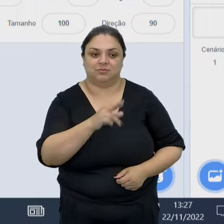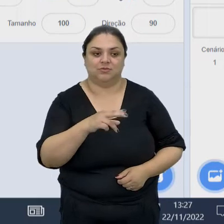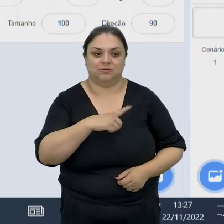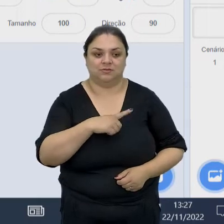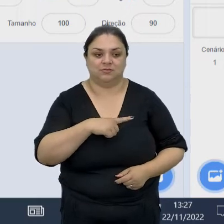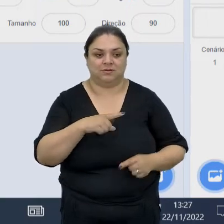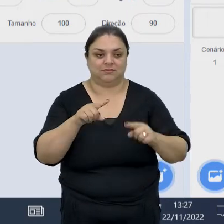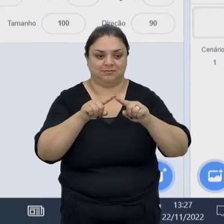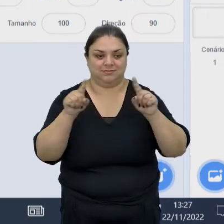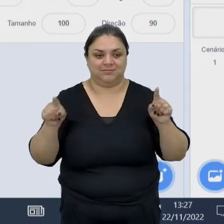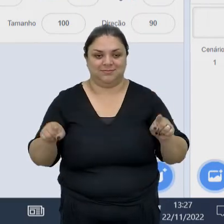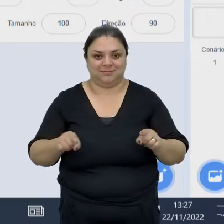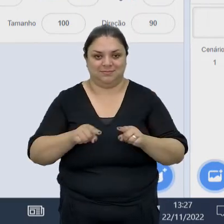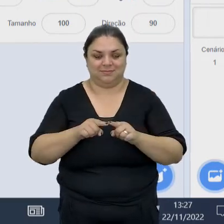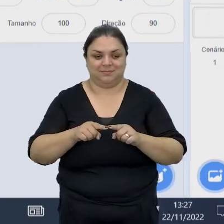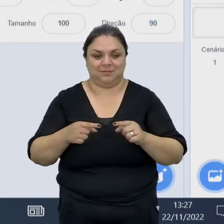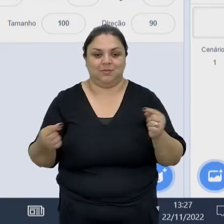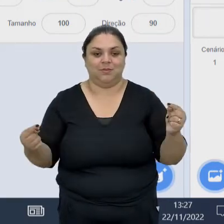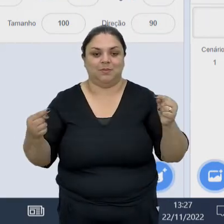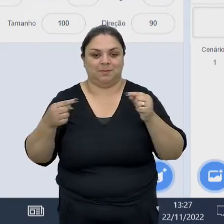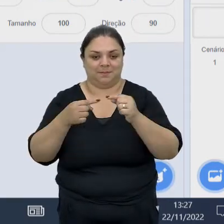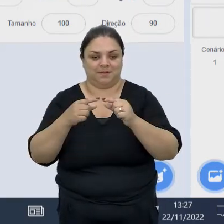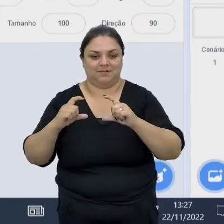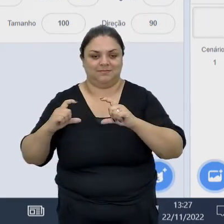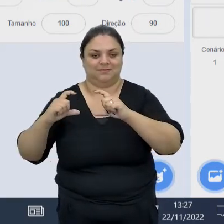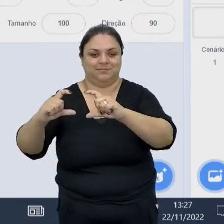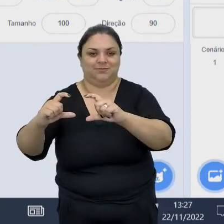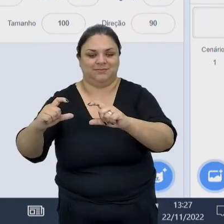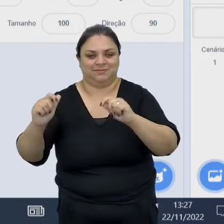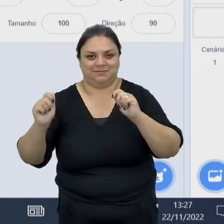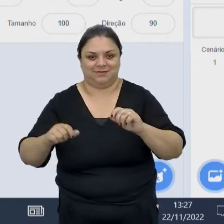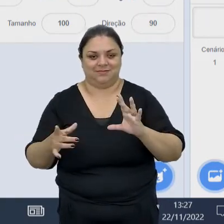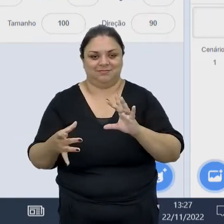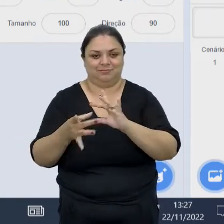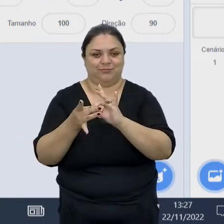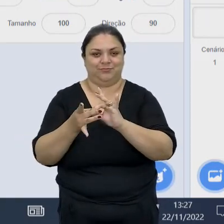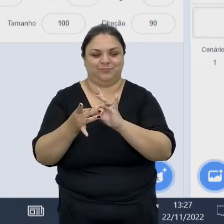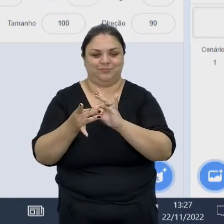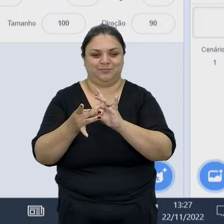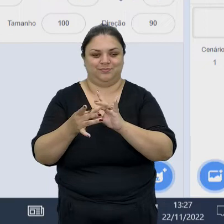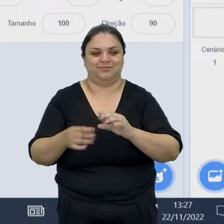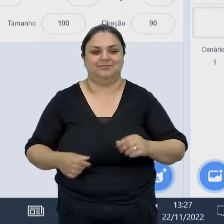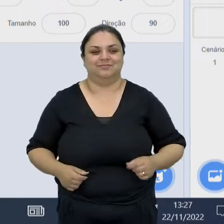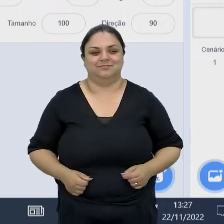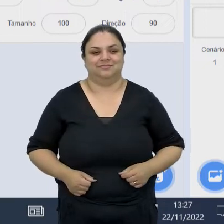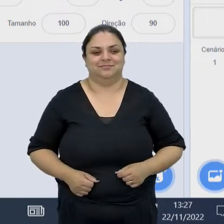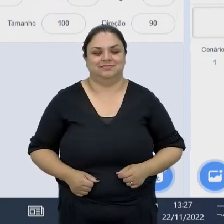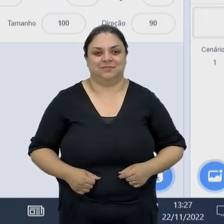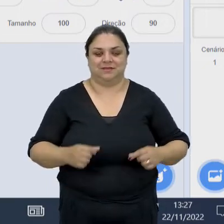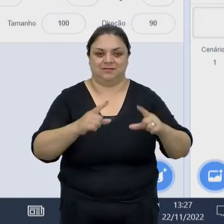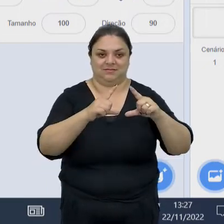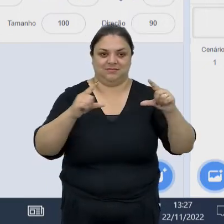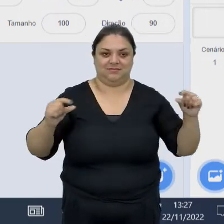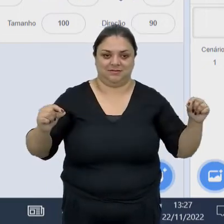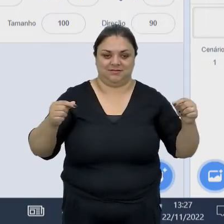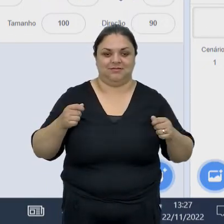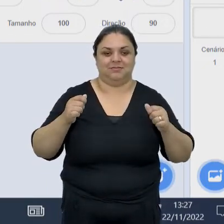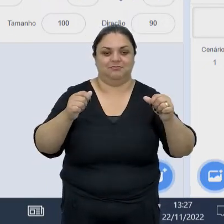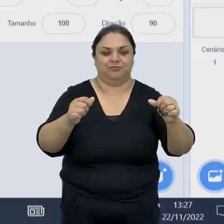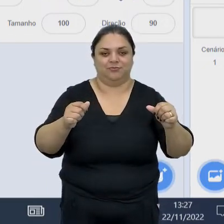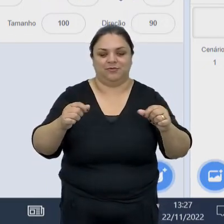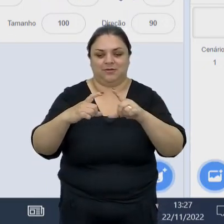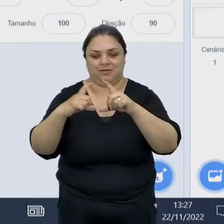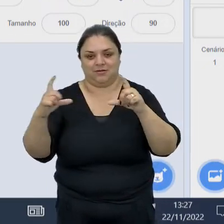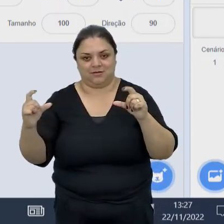ícone redondinho que encaixa no redondinho, que aqui tem essa coisa do redondo encaixar no redondo, hexagonal encaixar no hexagonal. Fica bem tem os interativo, formatos, tá?